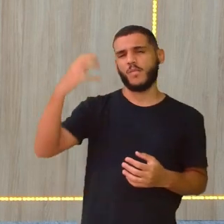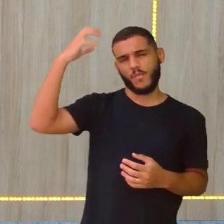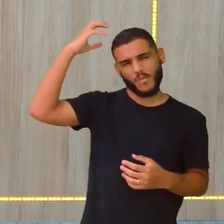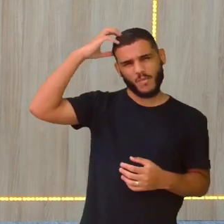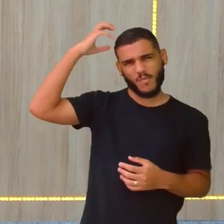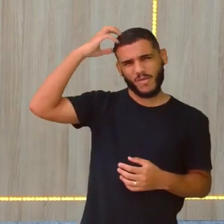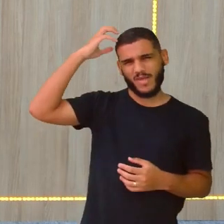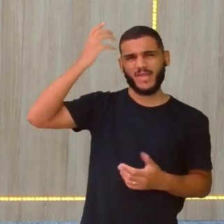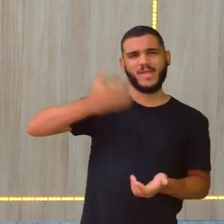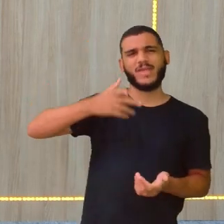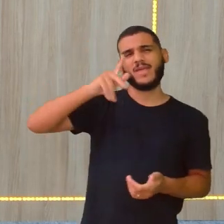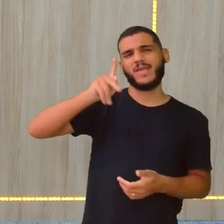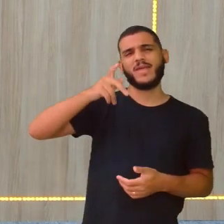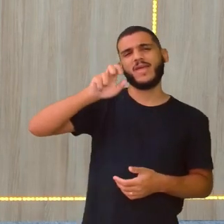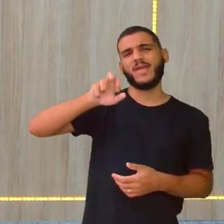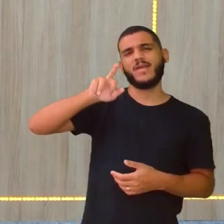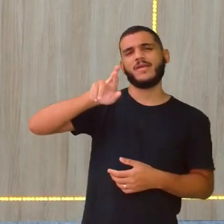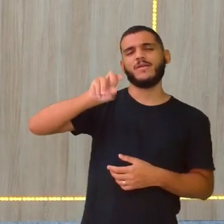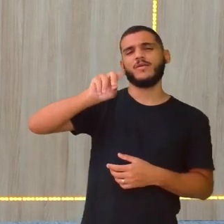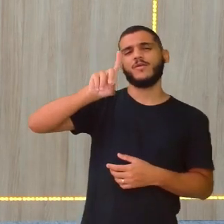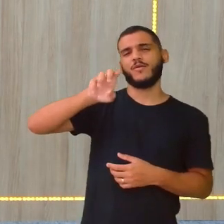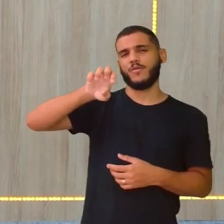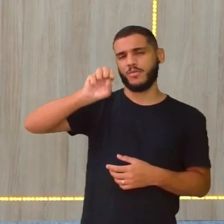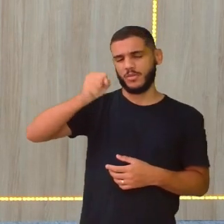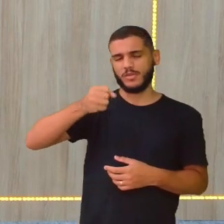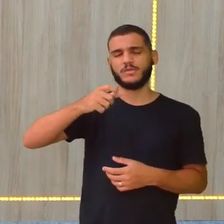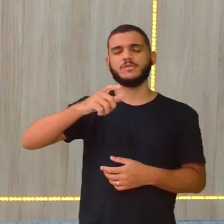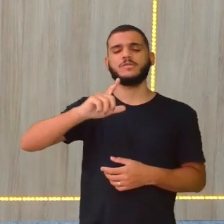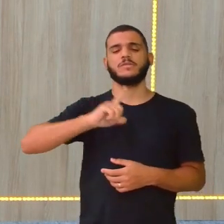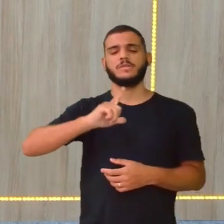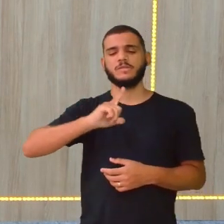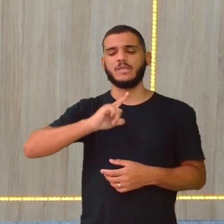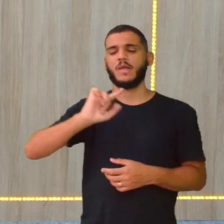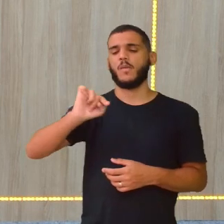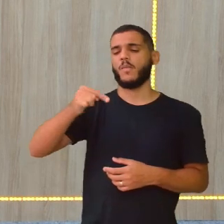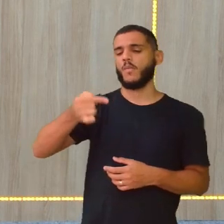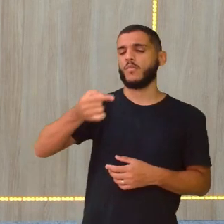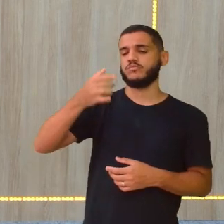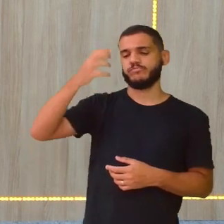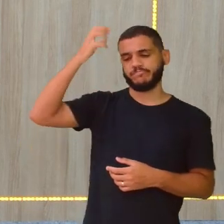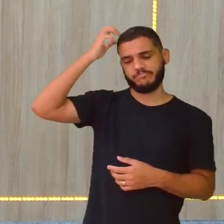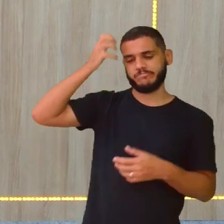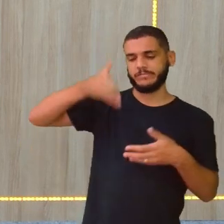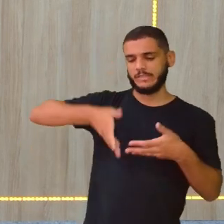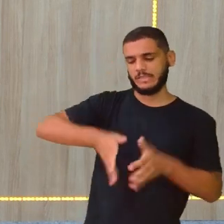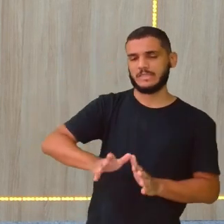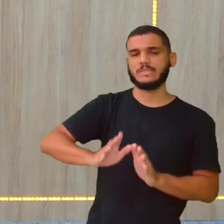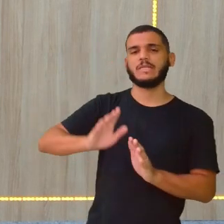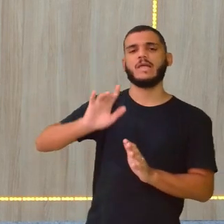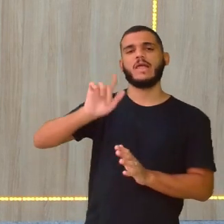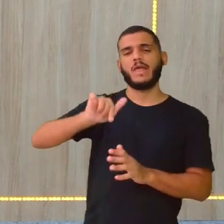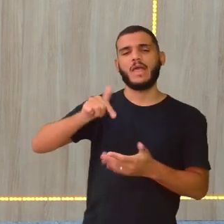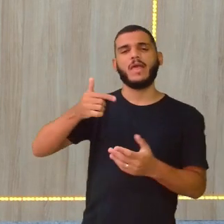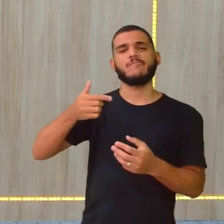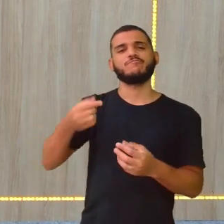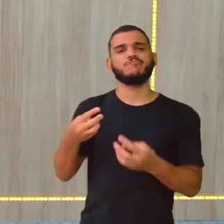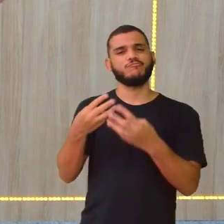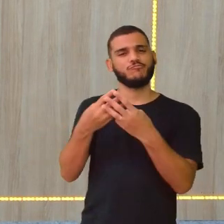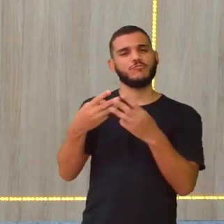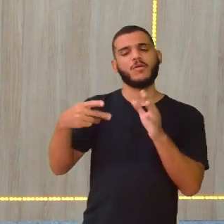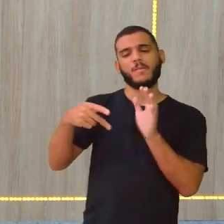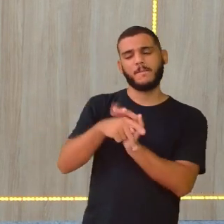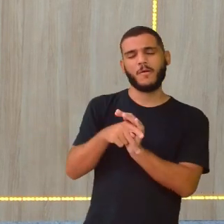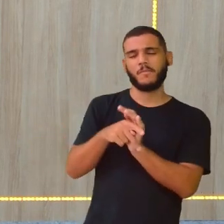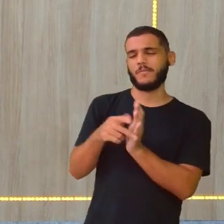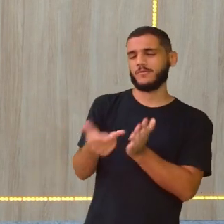Herodes, não é, o próximo rei que viria, o rei de judeus, não é, era da mesma